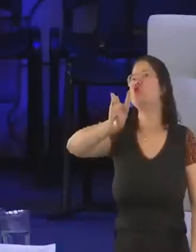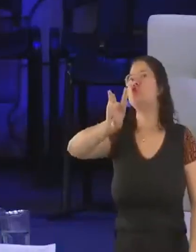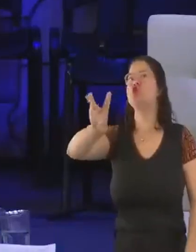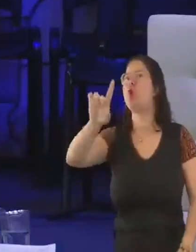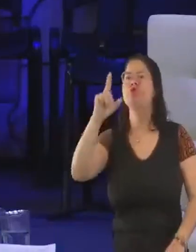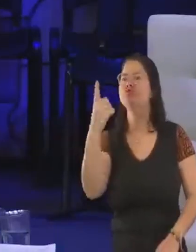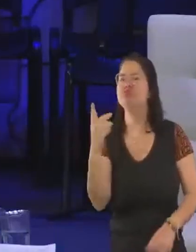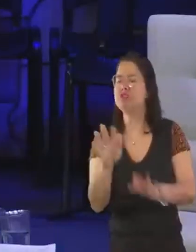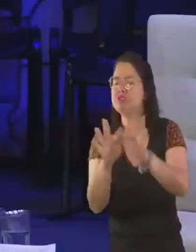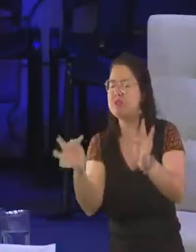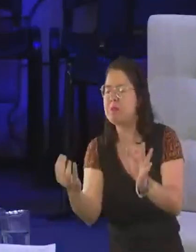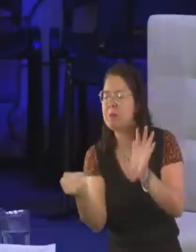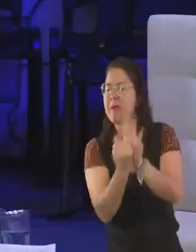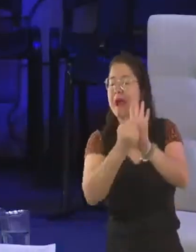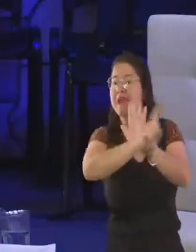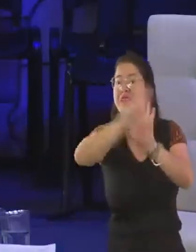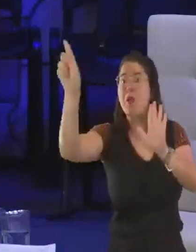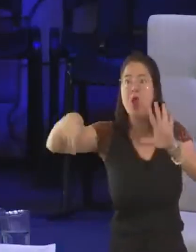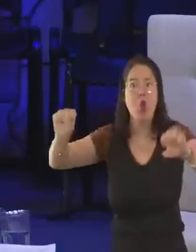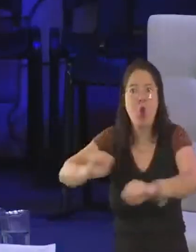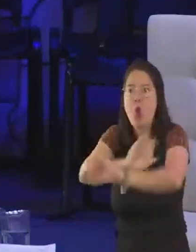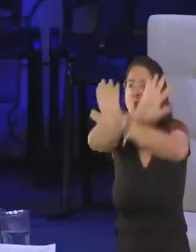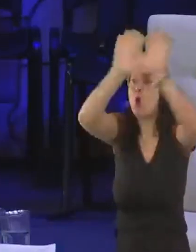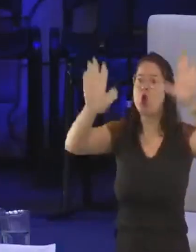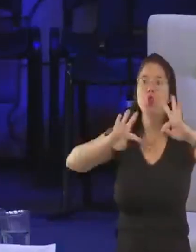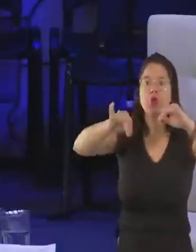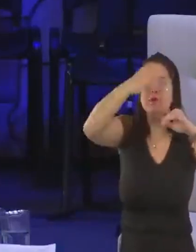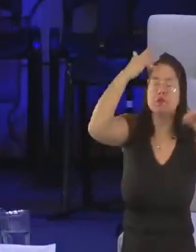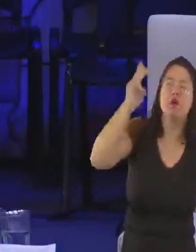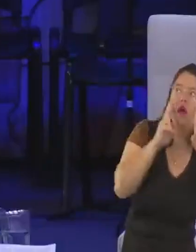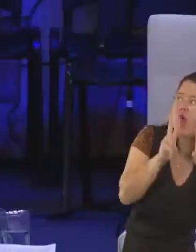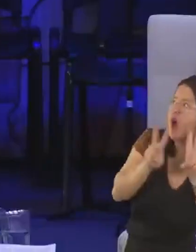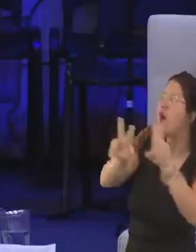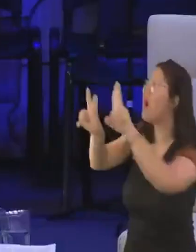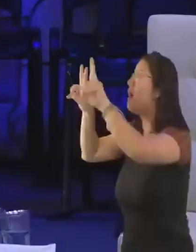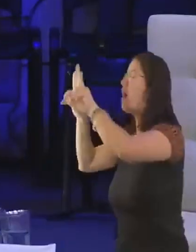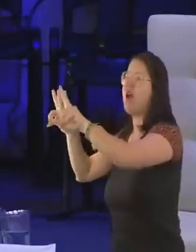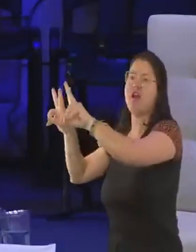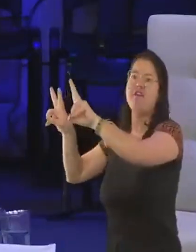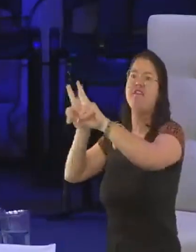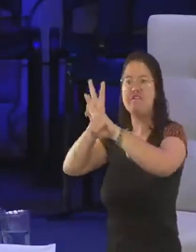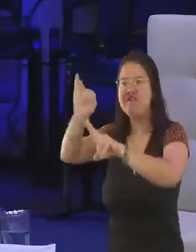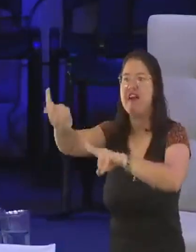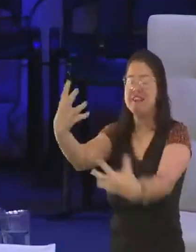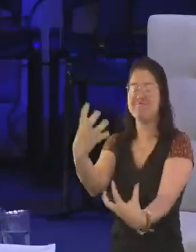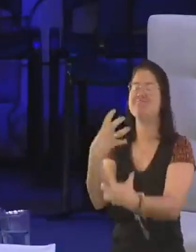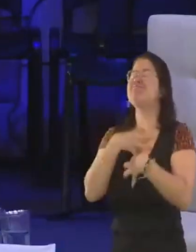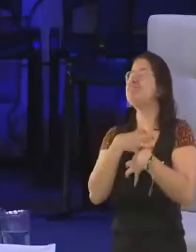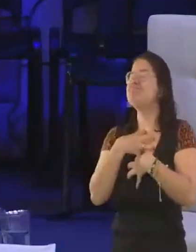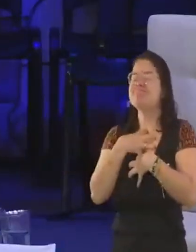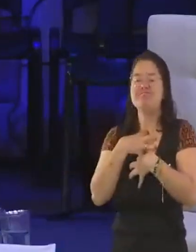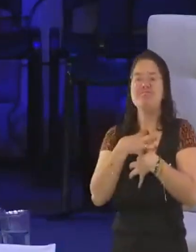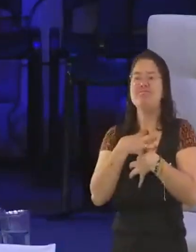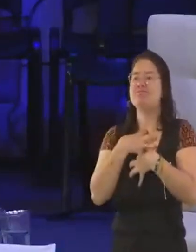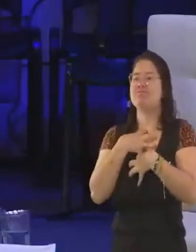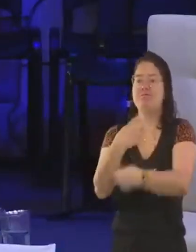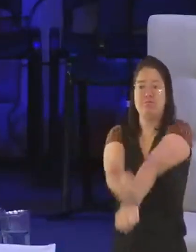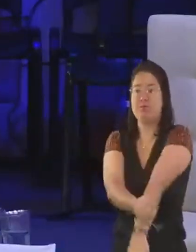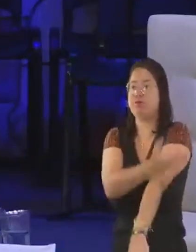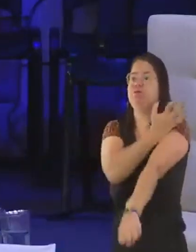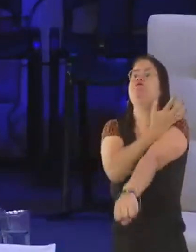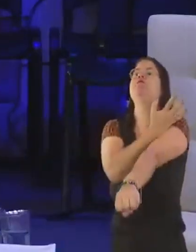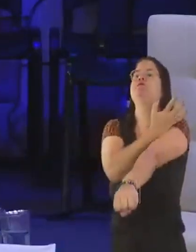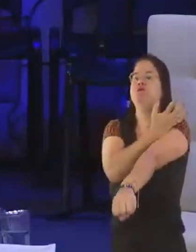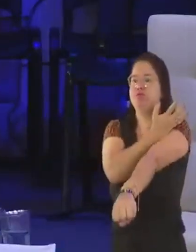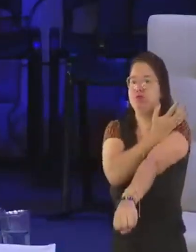será um evento glorioso, visível e inconfundível. Jesus não voltará como